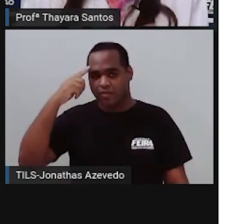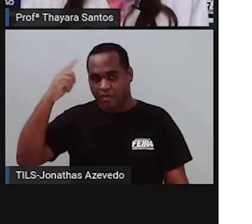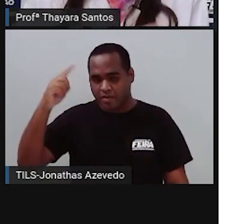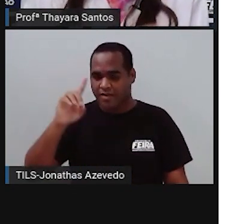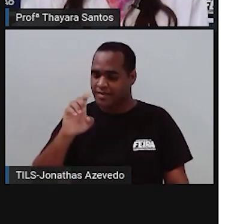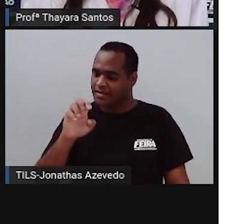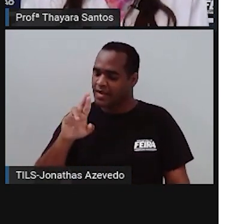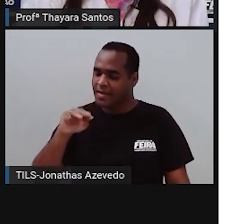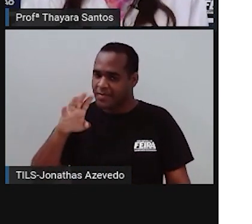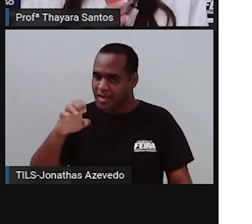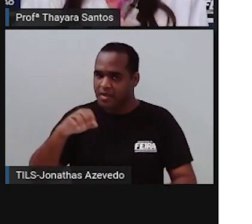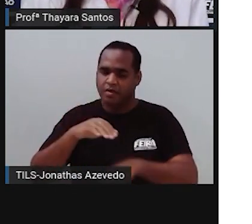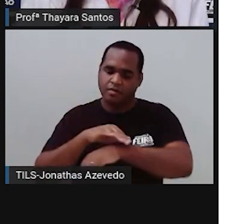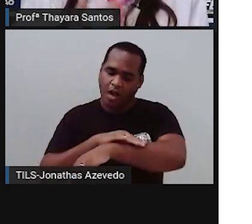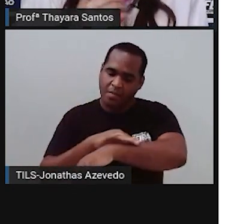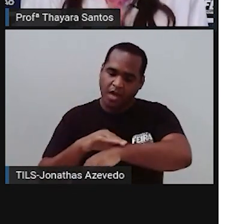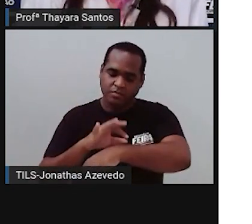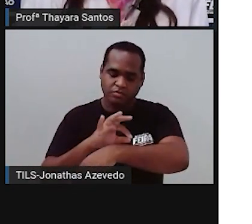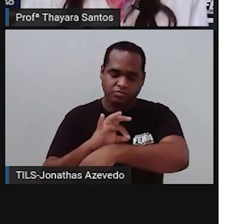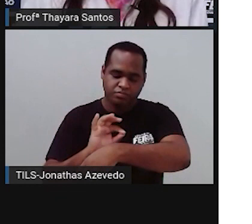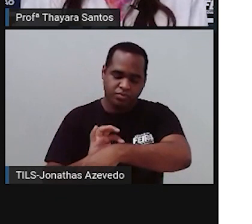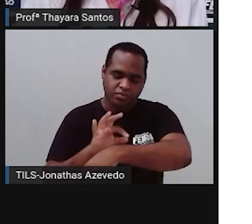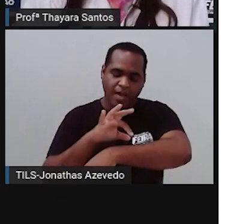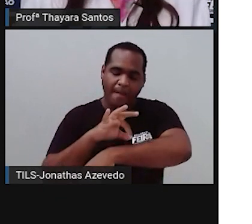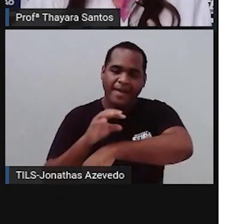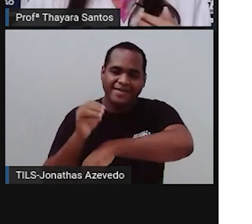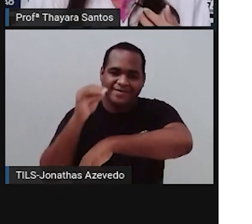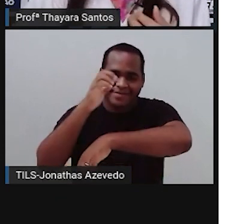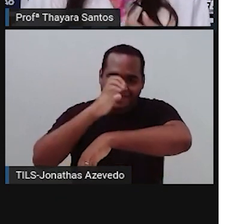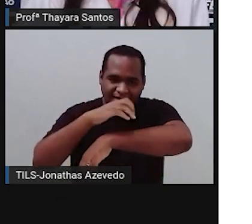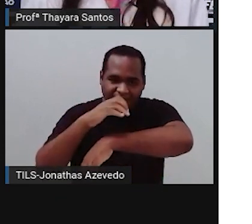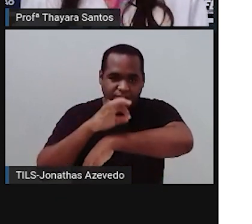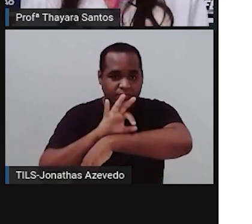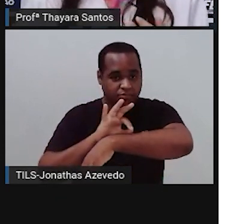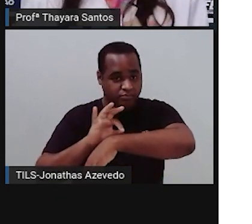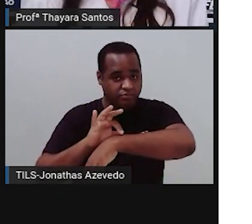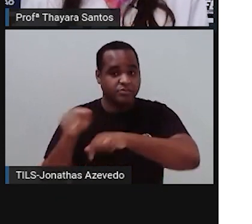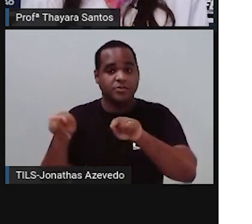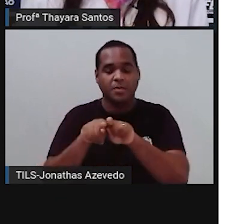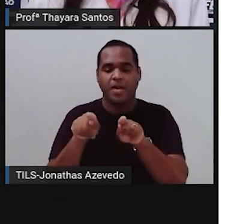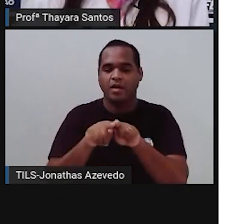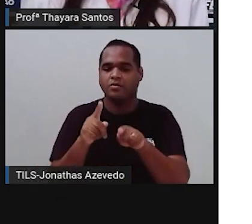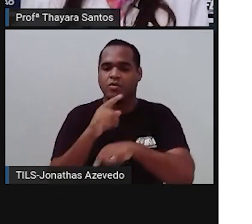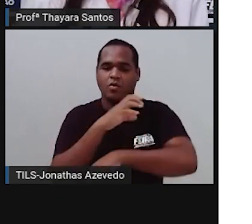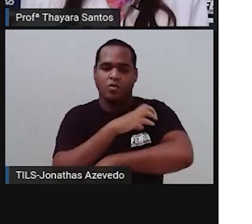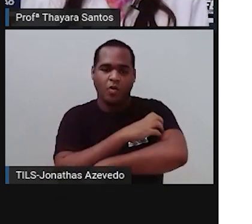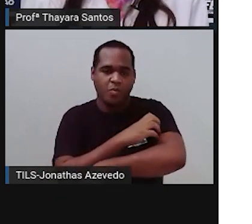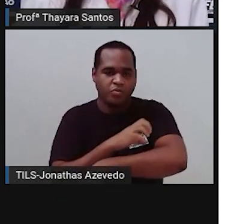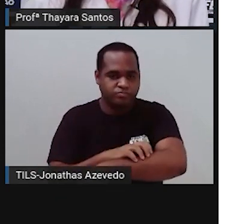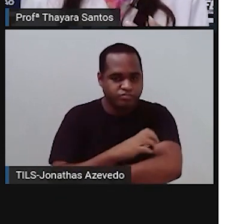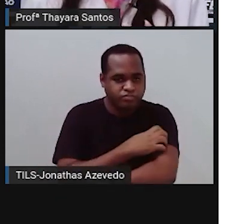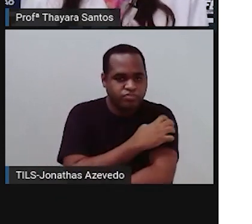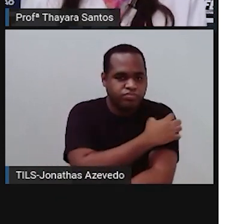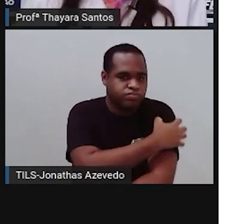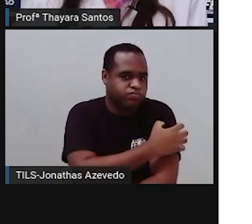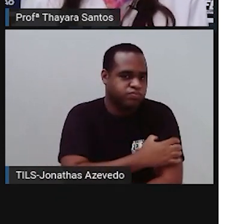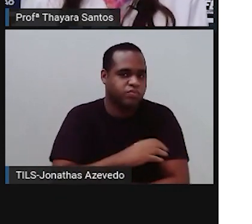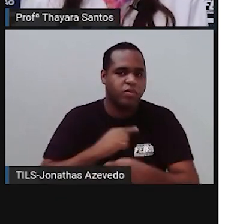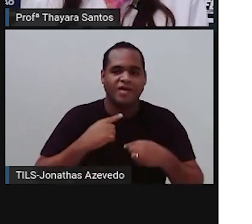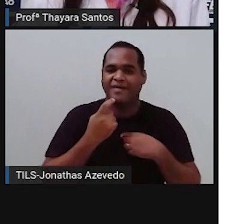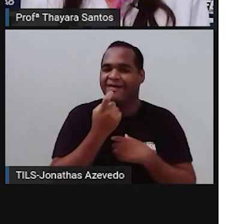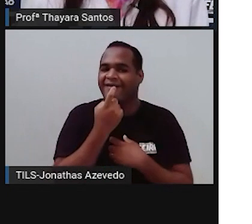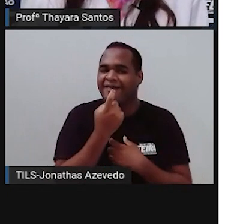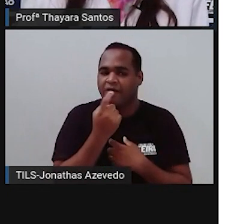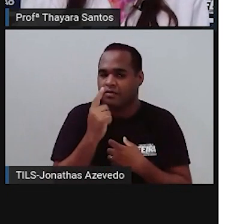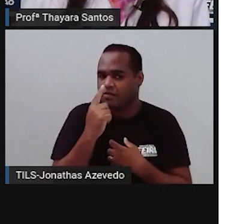uma das camadas da pele, que está abaixo da epiderme. Ela dá origem também aos músculos, às cartilagens, aos